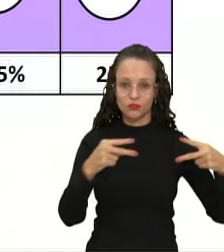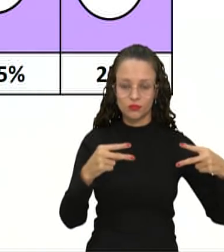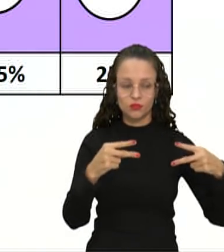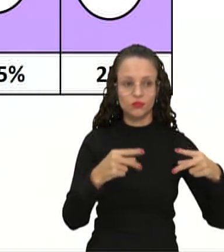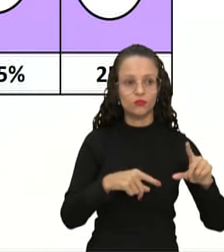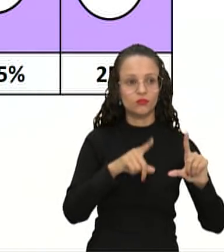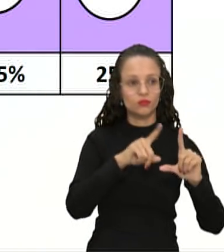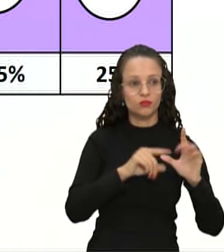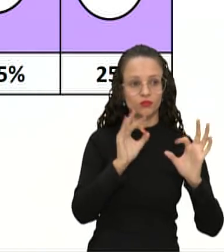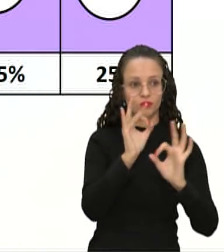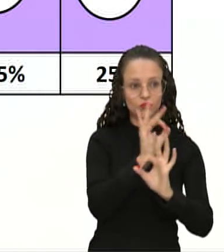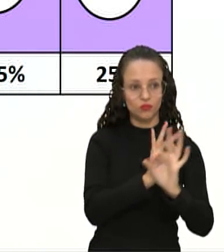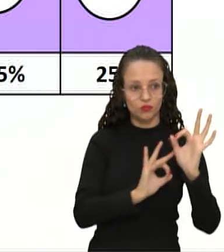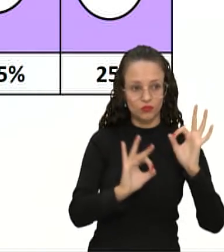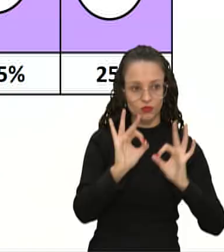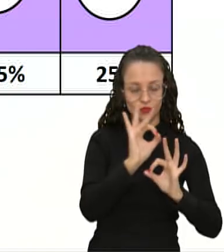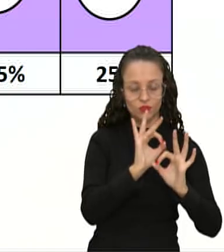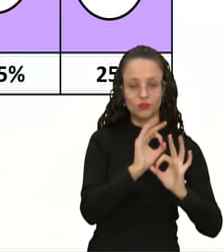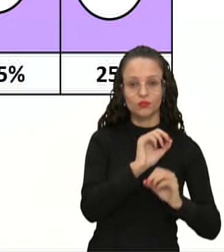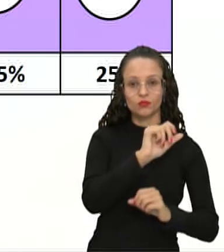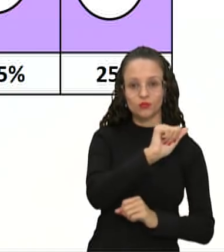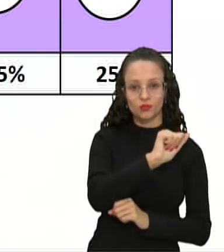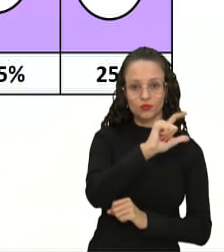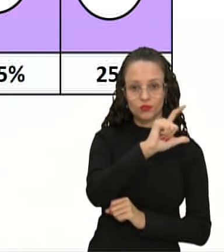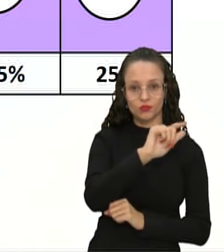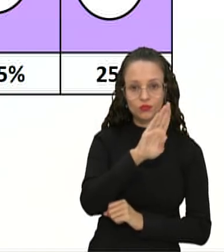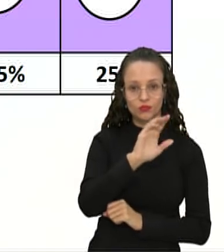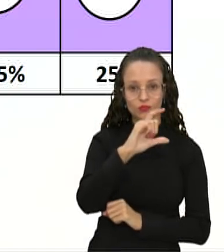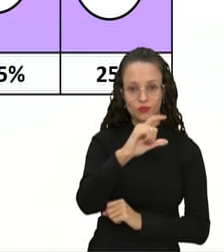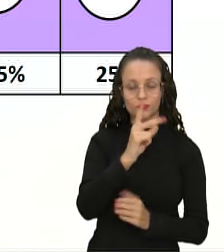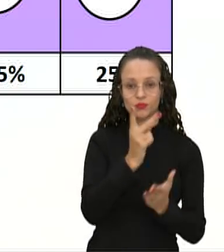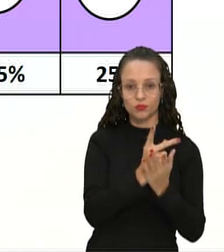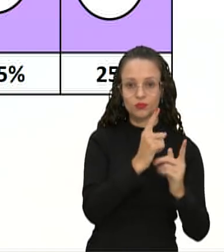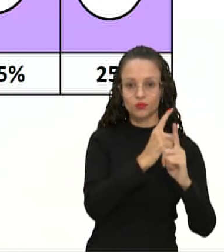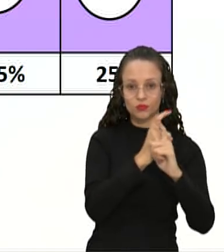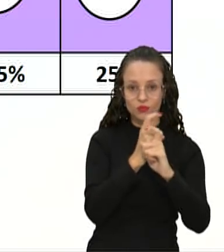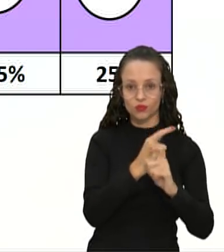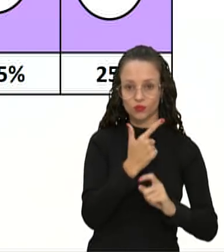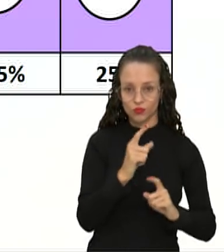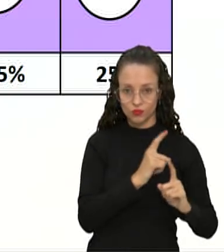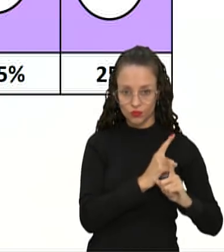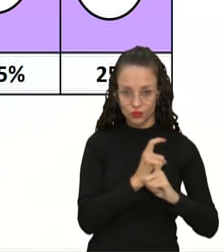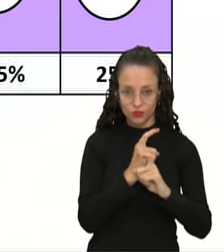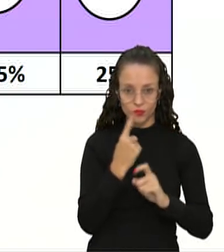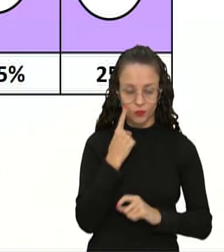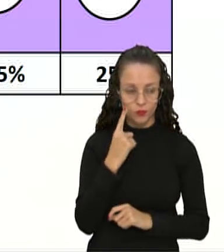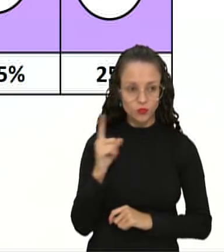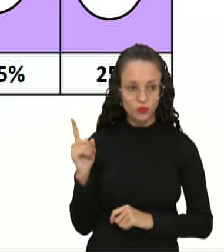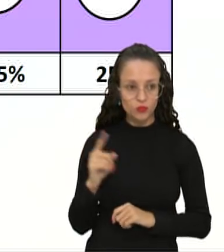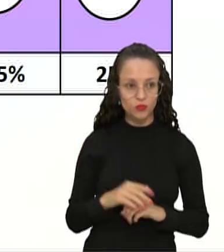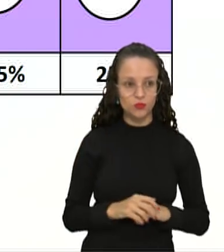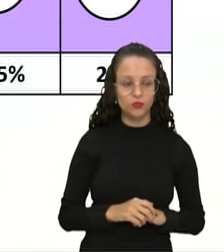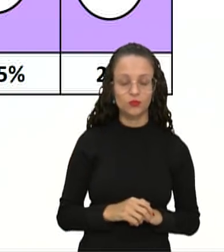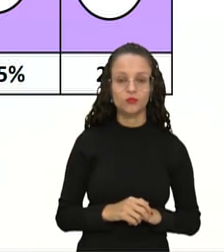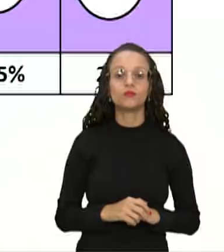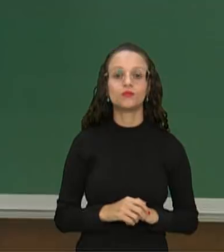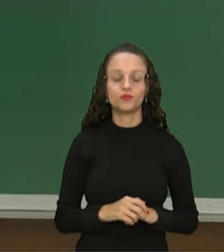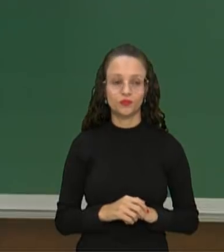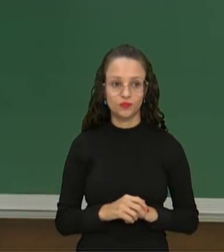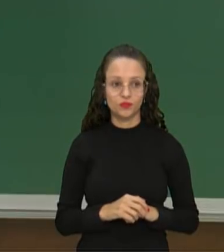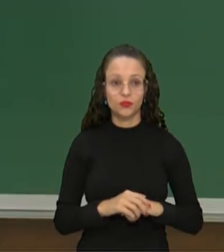azão, bezão no mesmo cromossomo, azinho e bezinho no outro alelo ali no mesmo cromossomo. Quando eu vou formar os